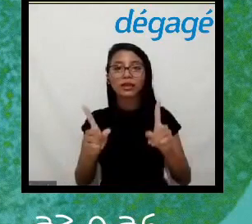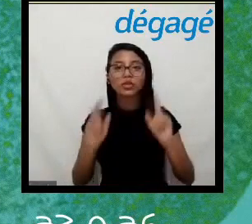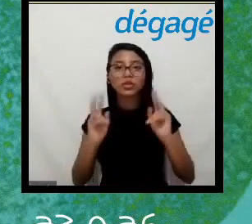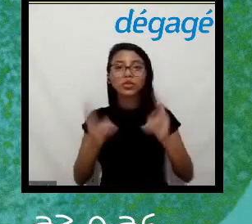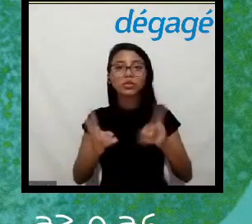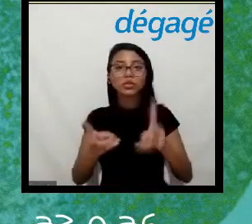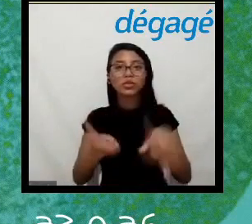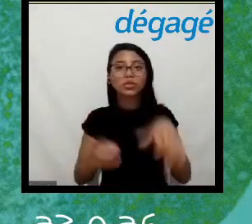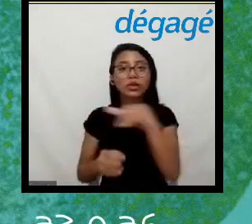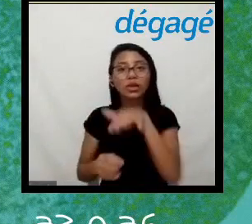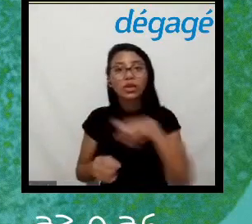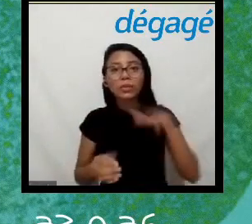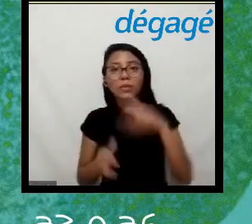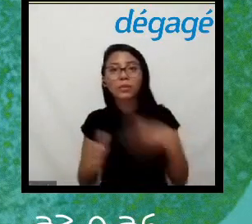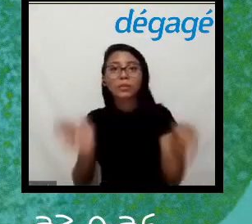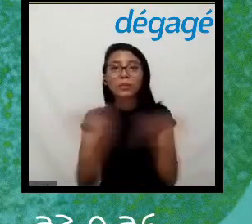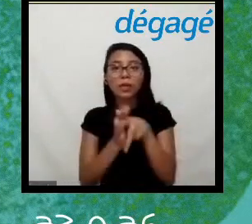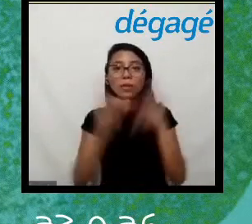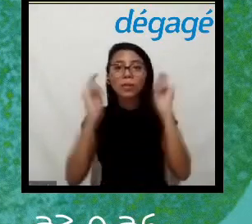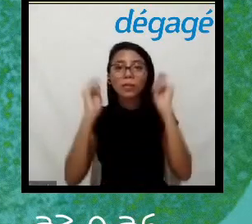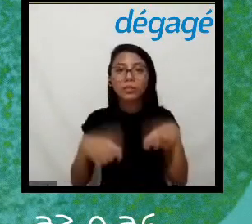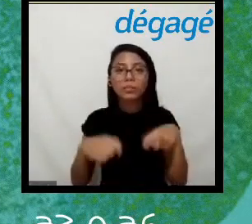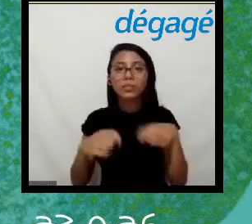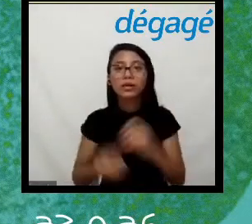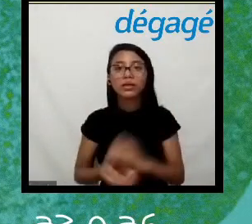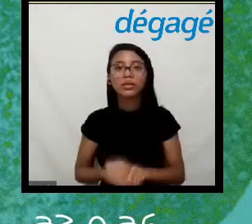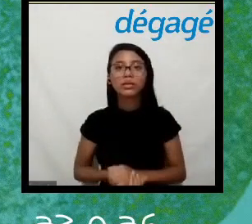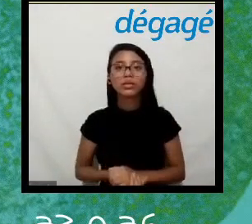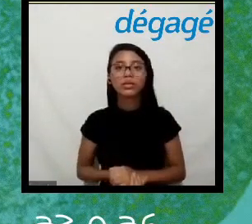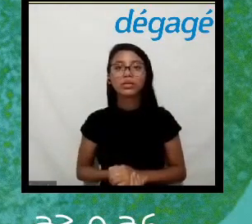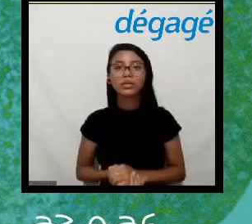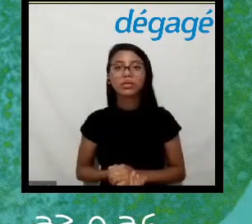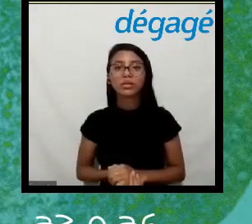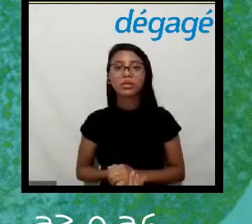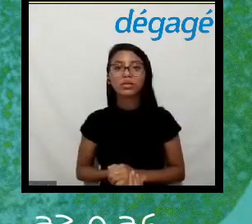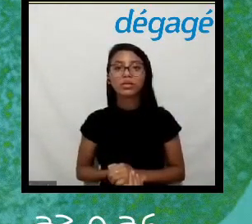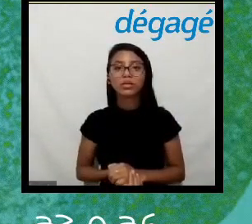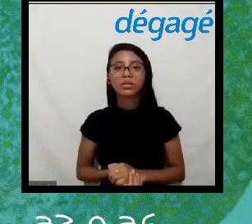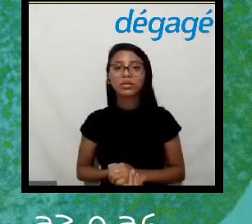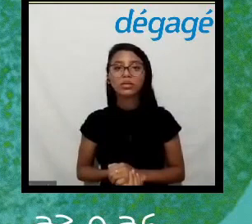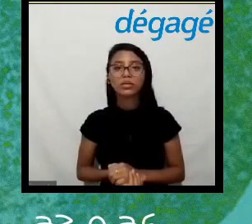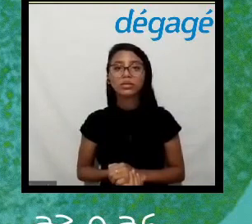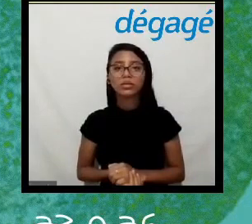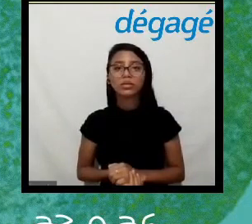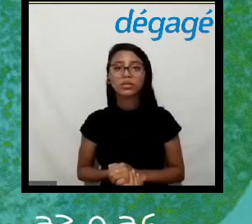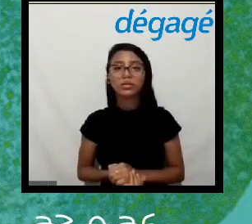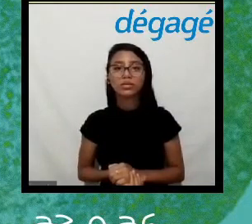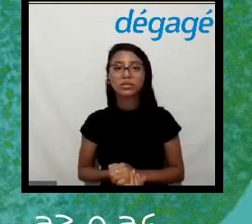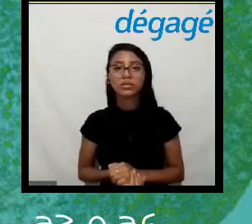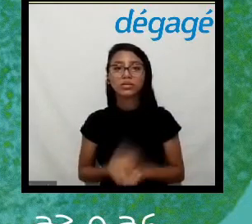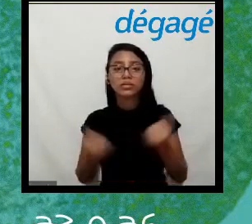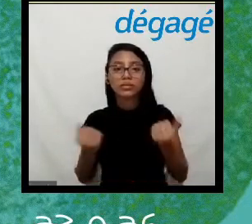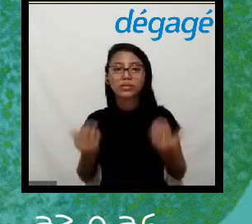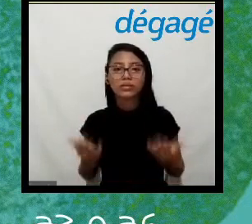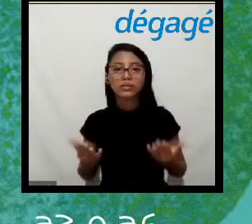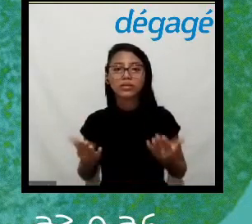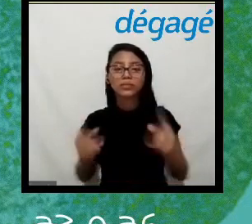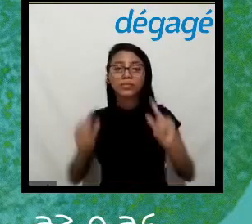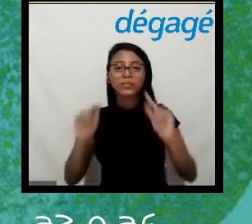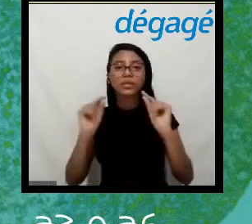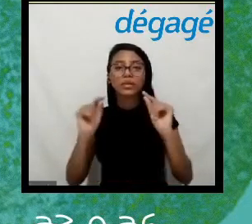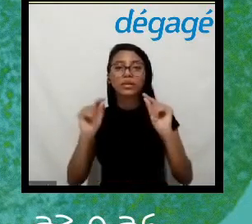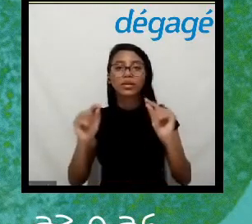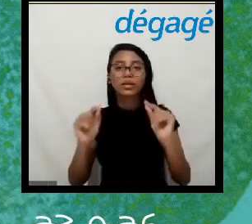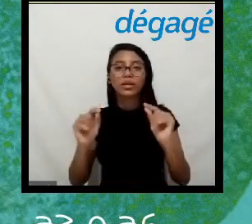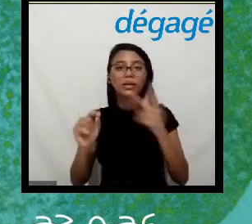campo de possibilidades, temos a oportunidade de trabalhar pela liberdade, de exigir de nós e dos